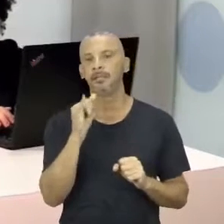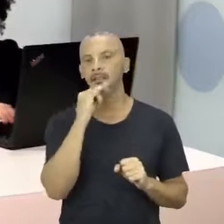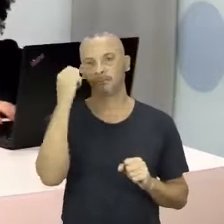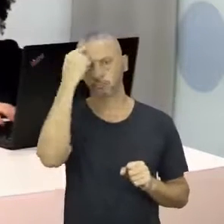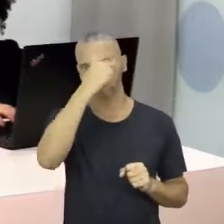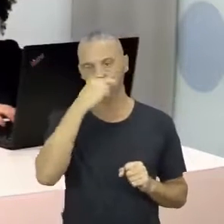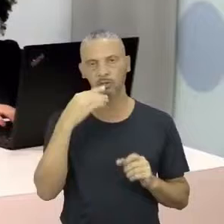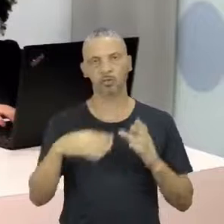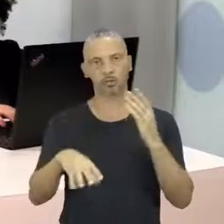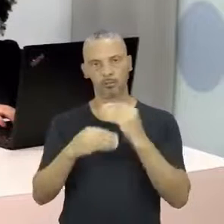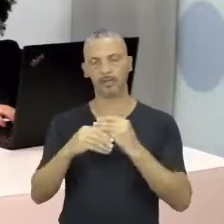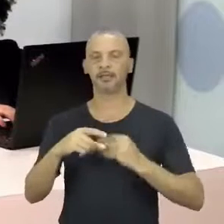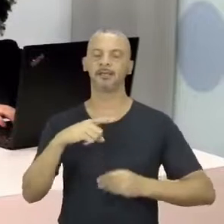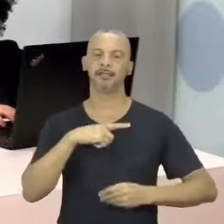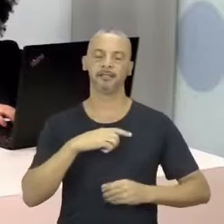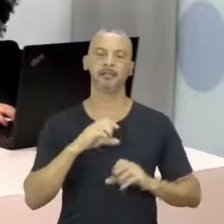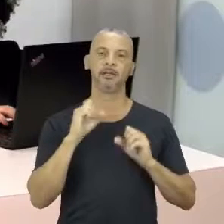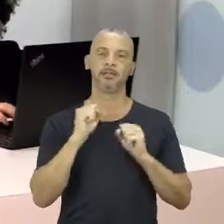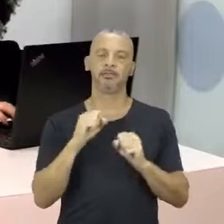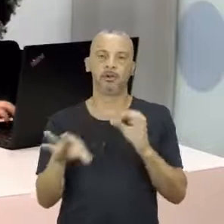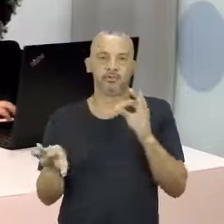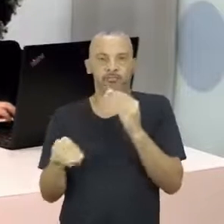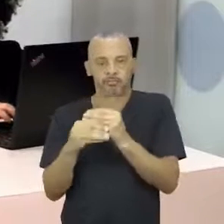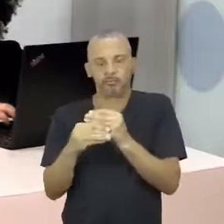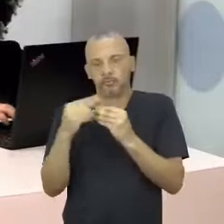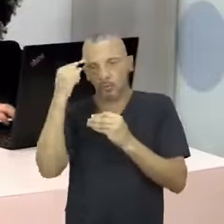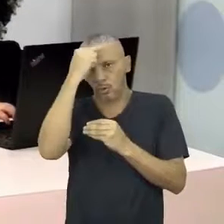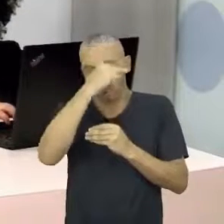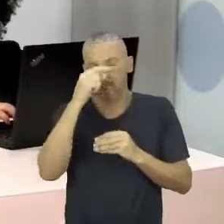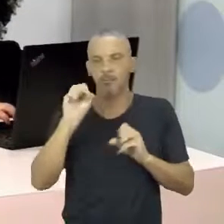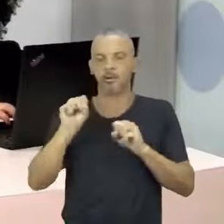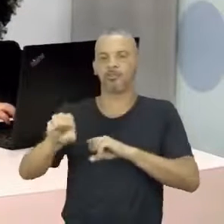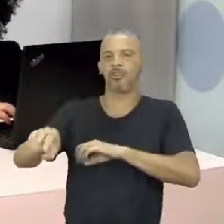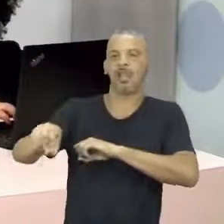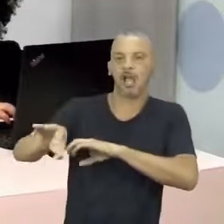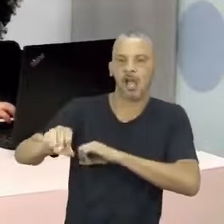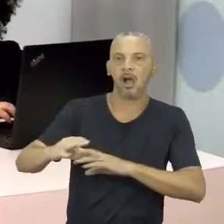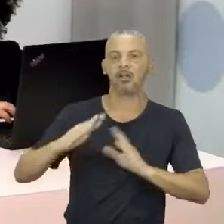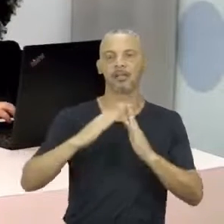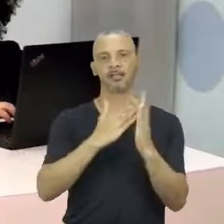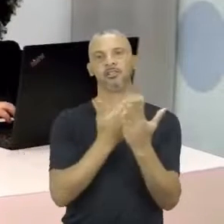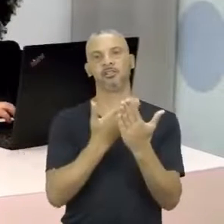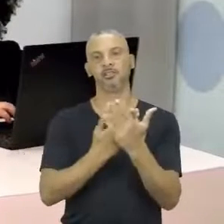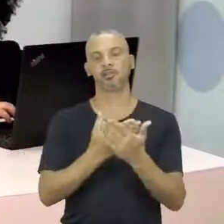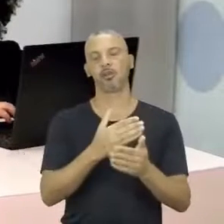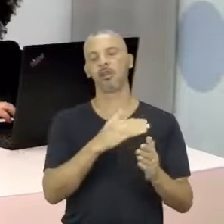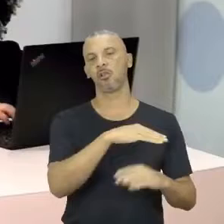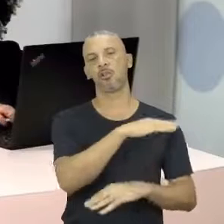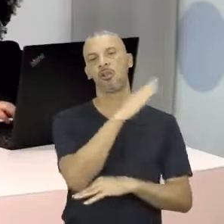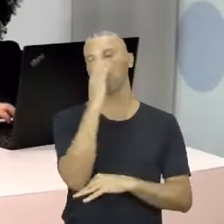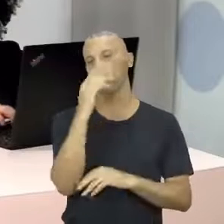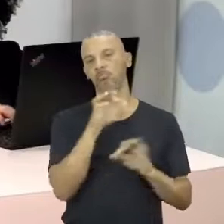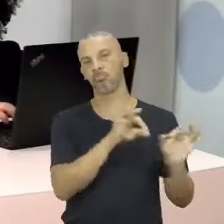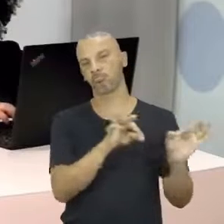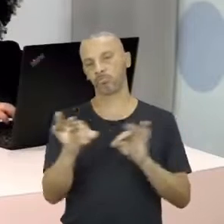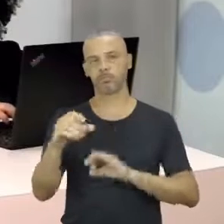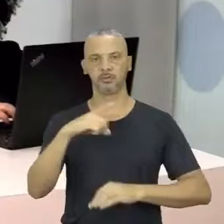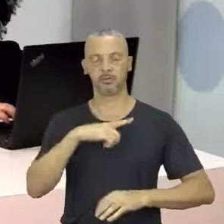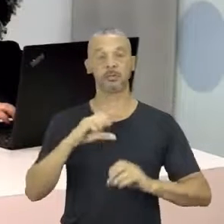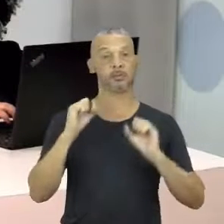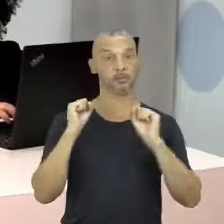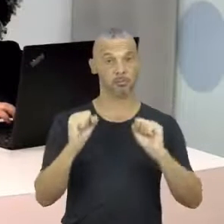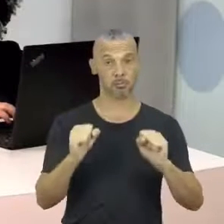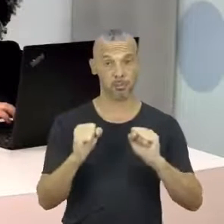carga horária. Então, eu posso completar a minha carga horária pegando algumas aulas também na escola regular. Posso, tá? Eu